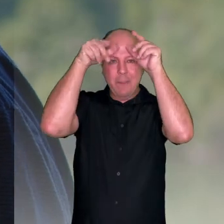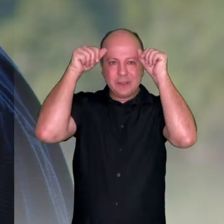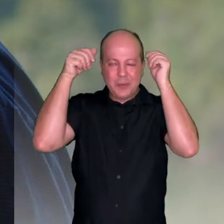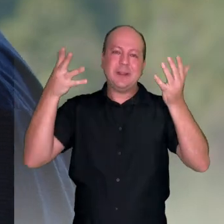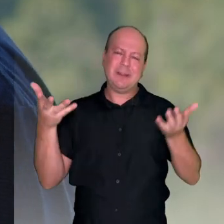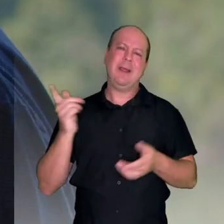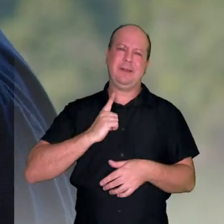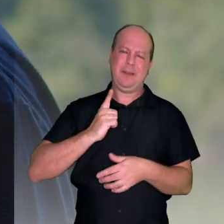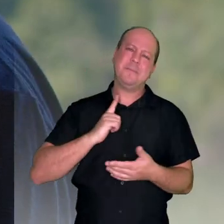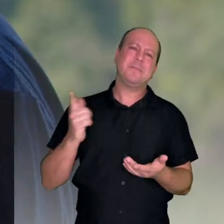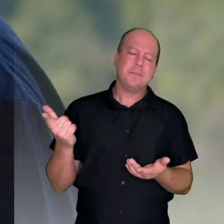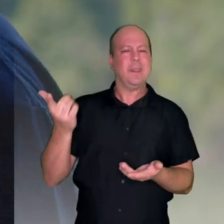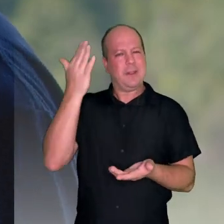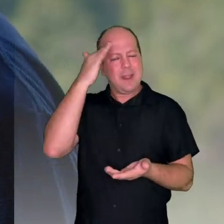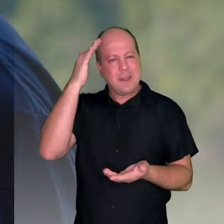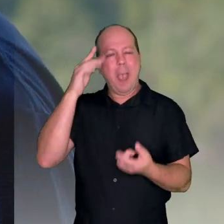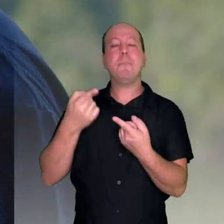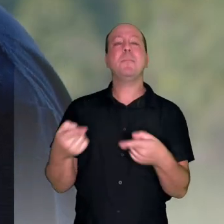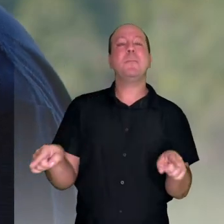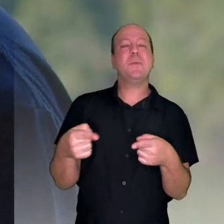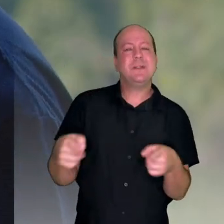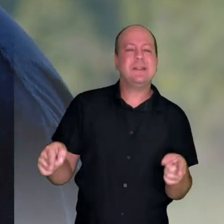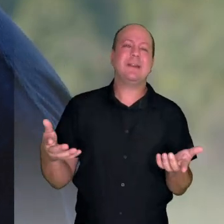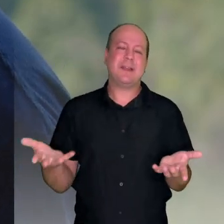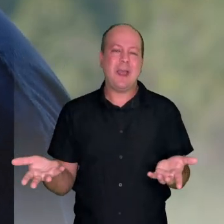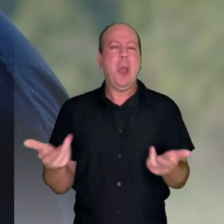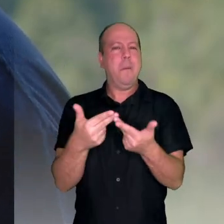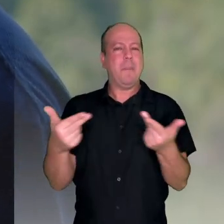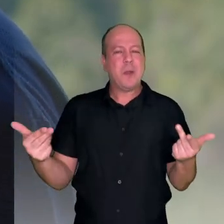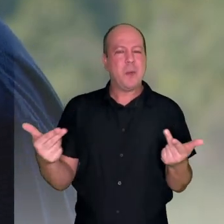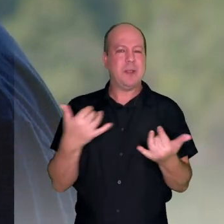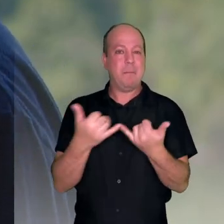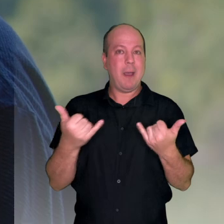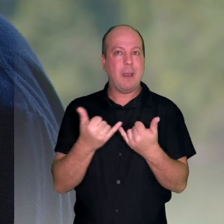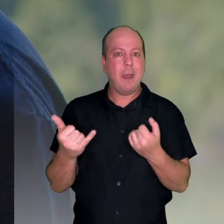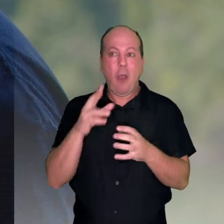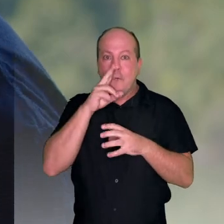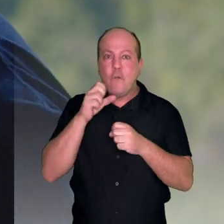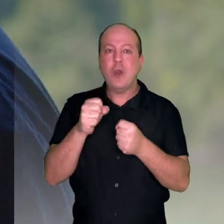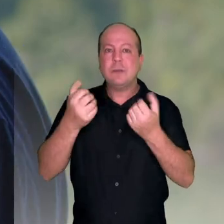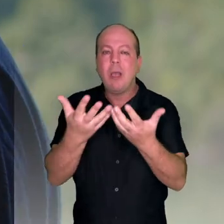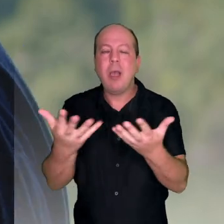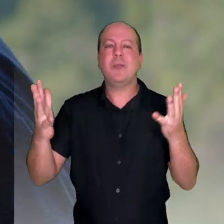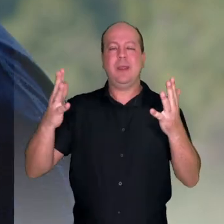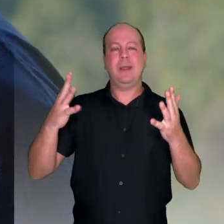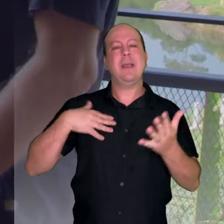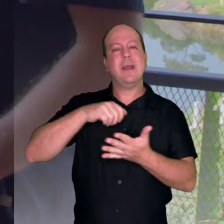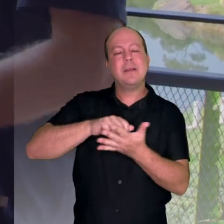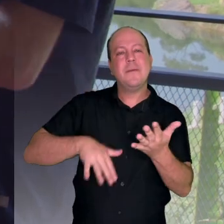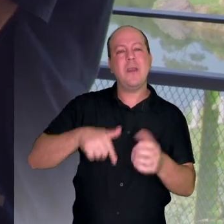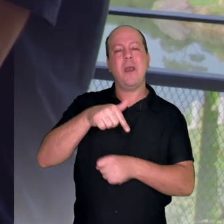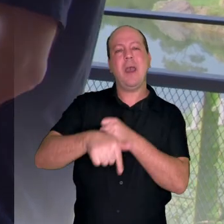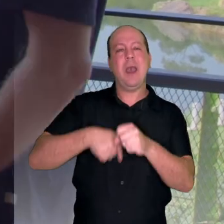Amazonas, né? Então realmente ele tem uma coisa assim de entender a música como uma coisa que que pula assim das forças da natureza, né?